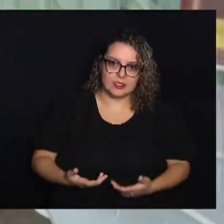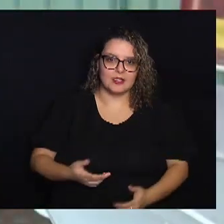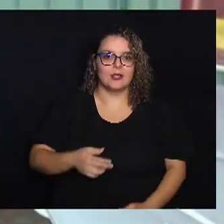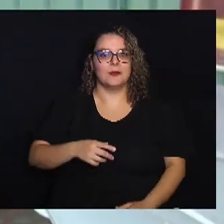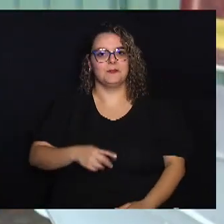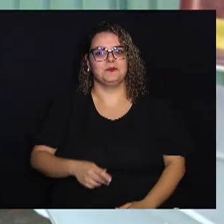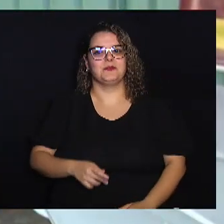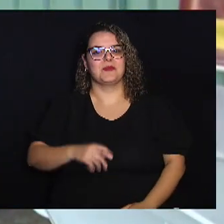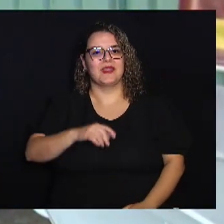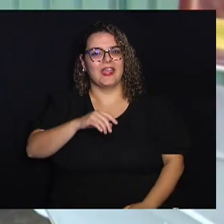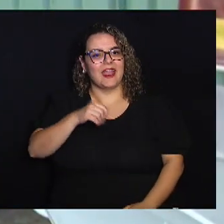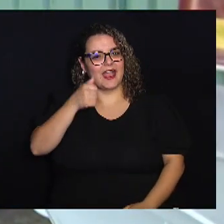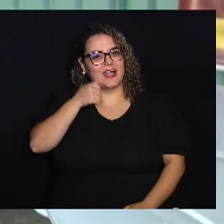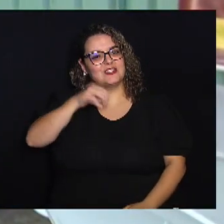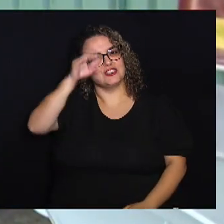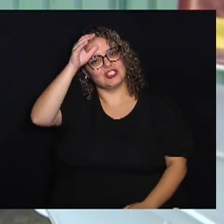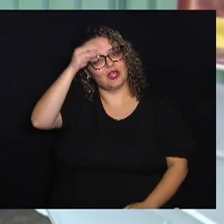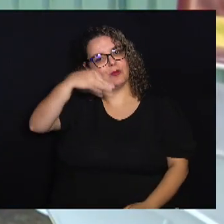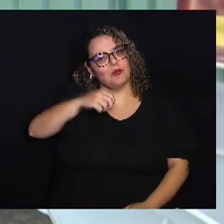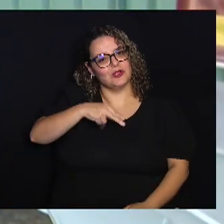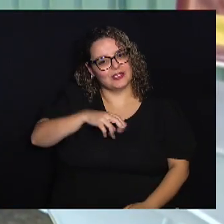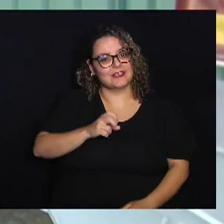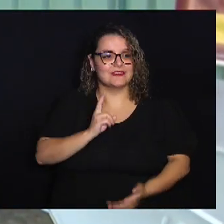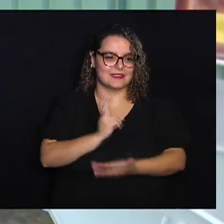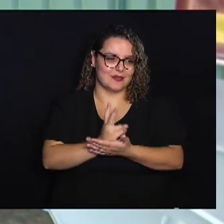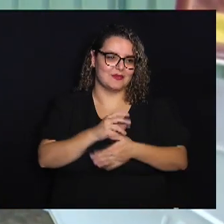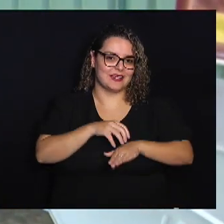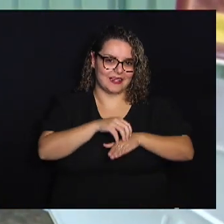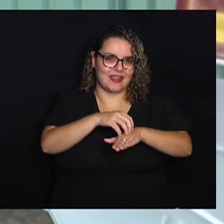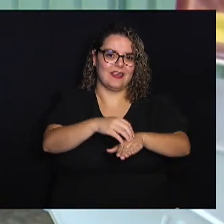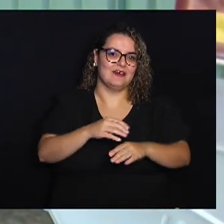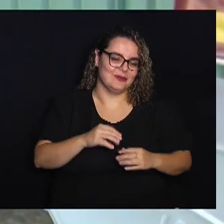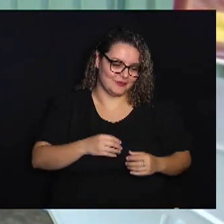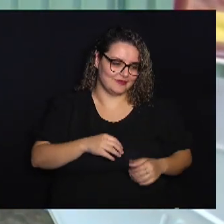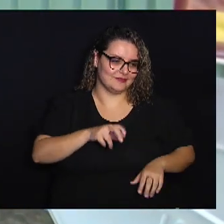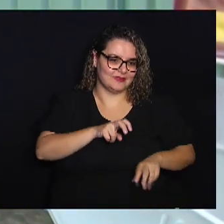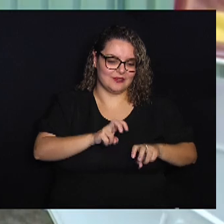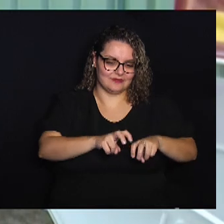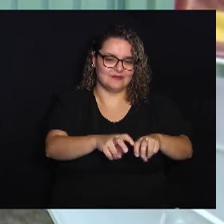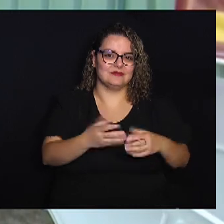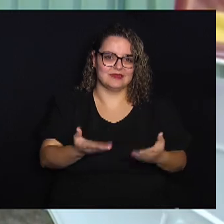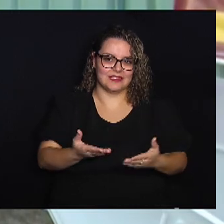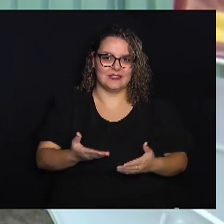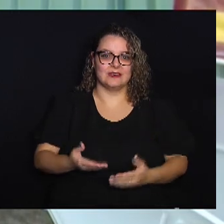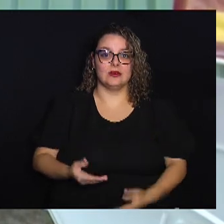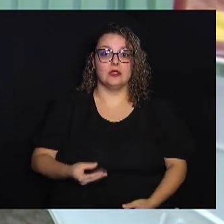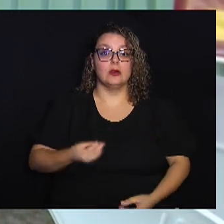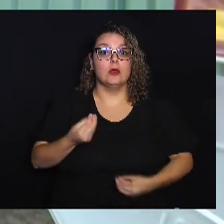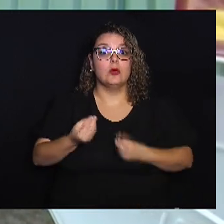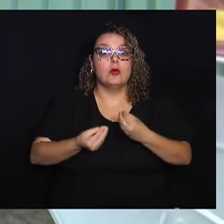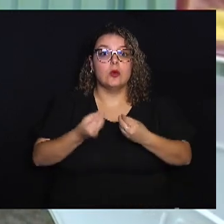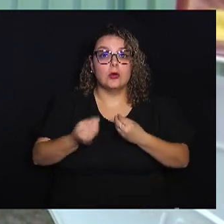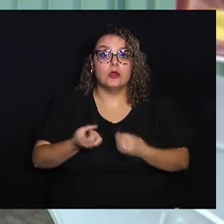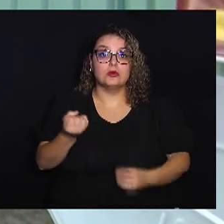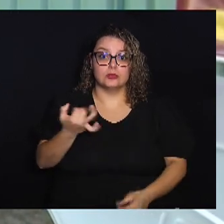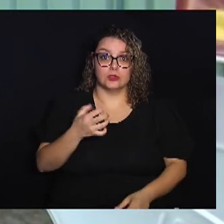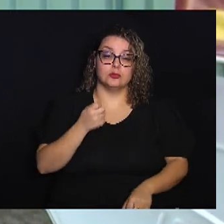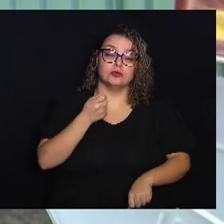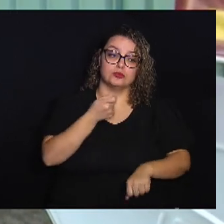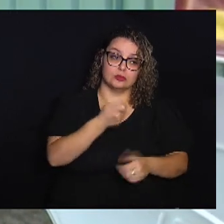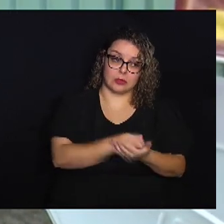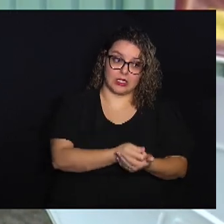Monique já é bem amiga deles. E, gente, olha, se você parar para pensar, quanto é que custa, né, uma vacina